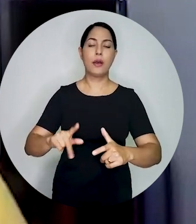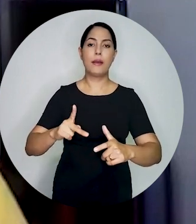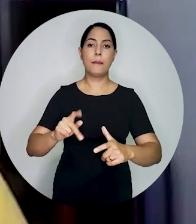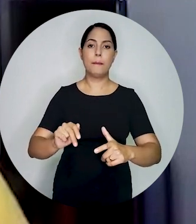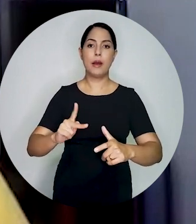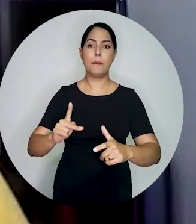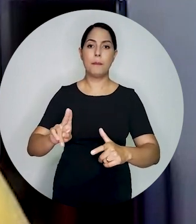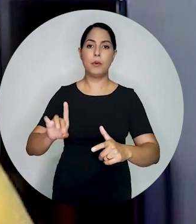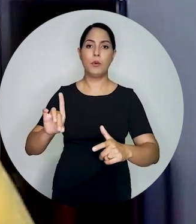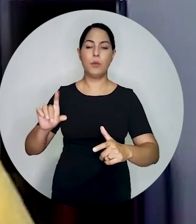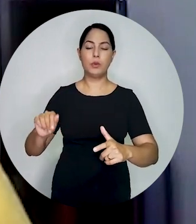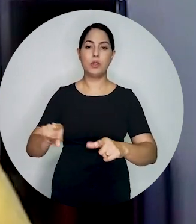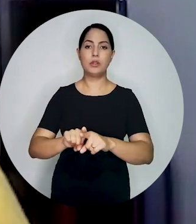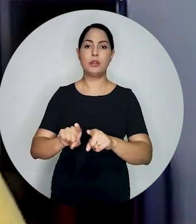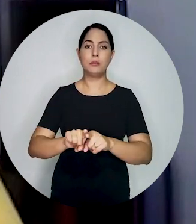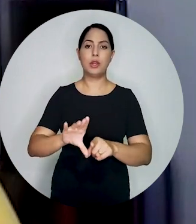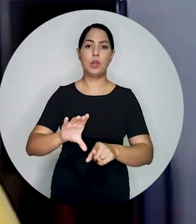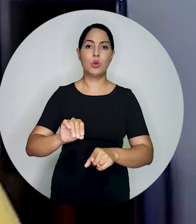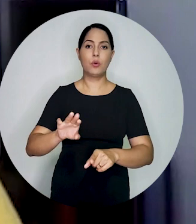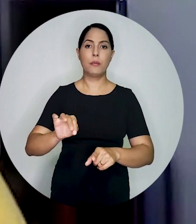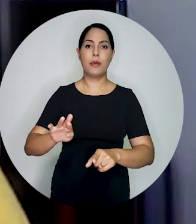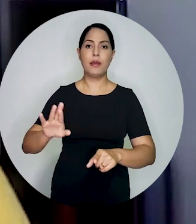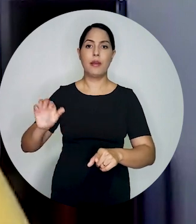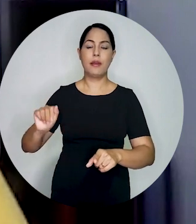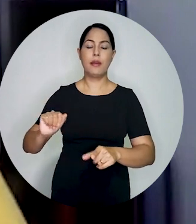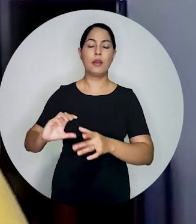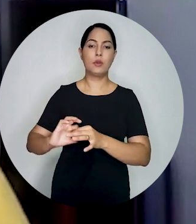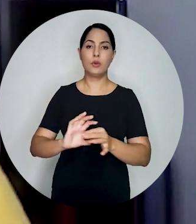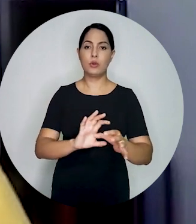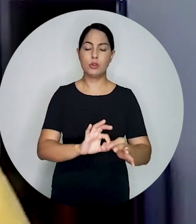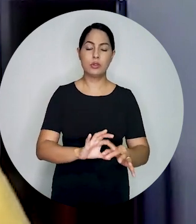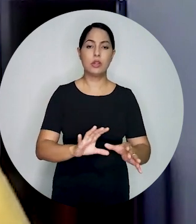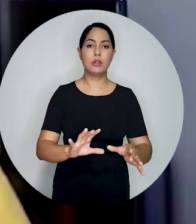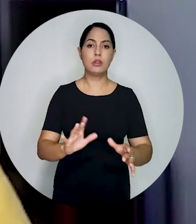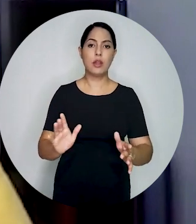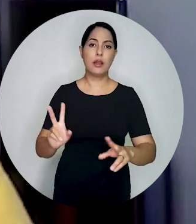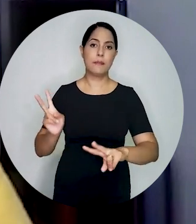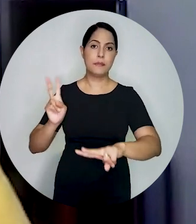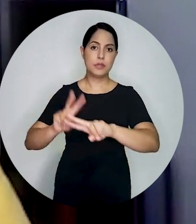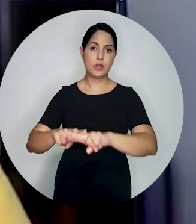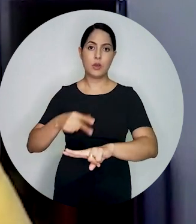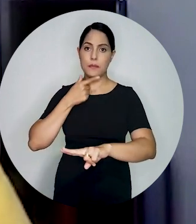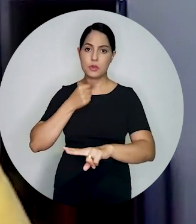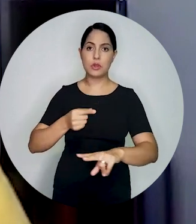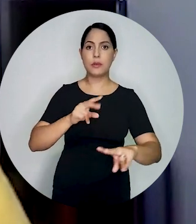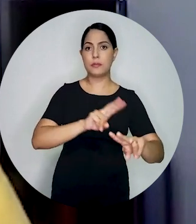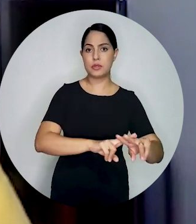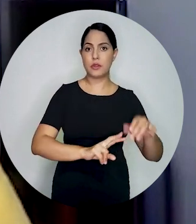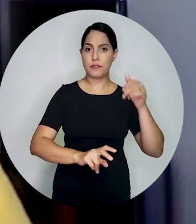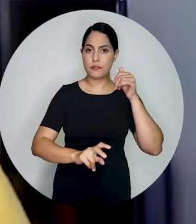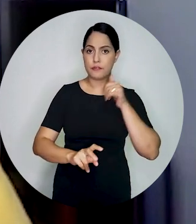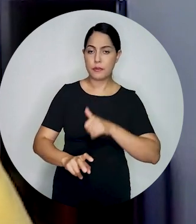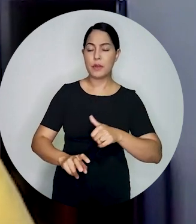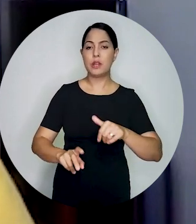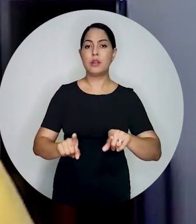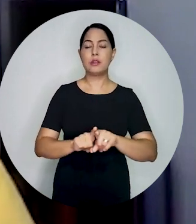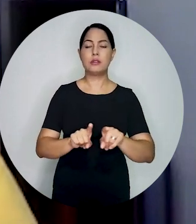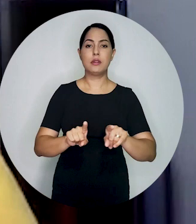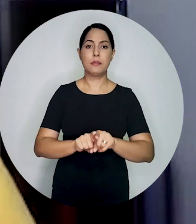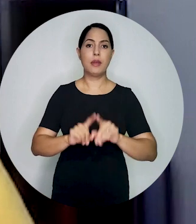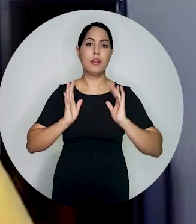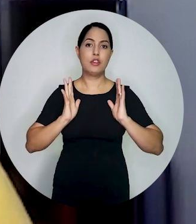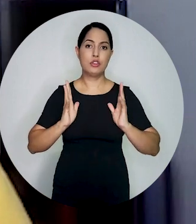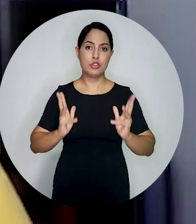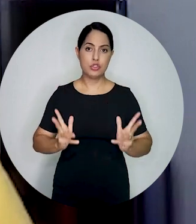unidades respectivamente masculina e feminina, em relação à higiene, à alimentação das pessoas detidas, enfim,